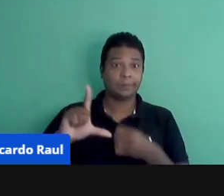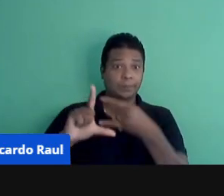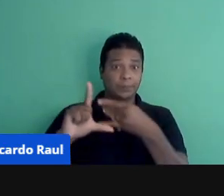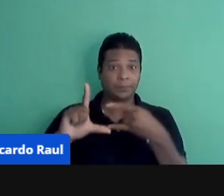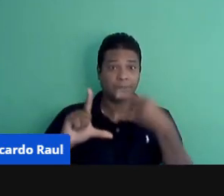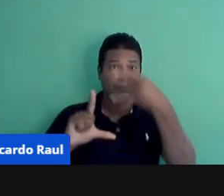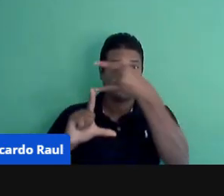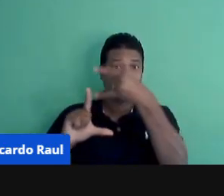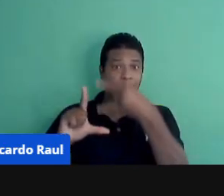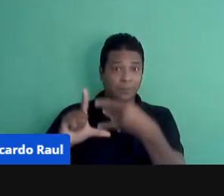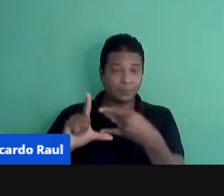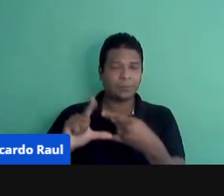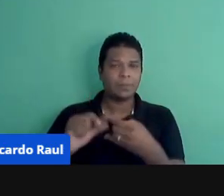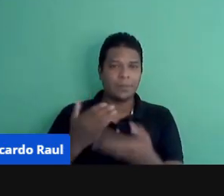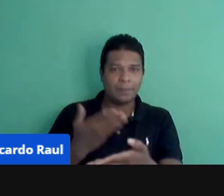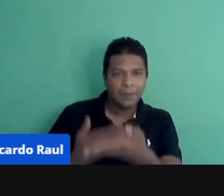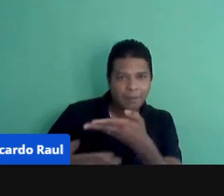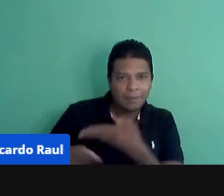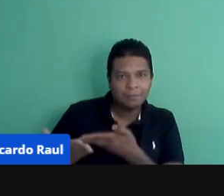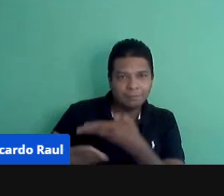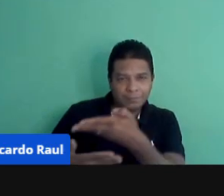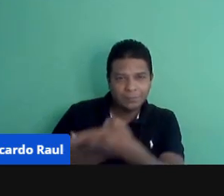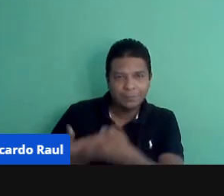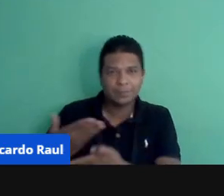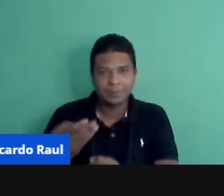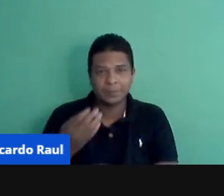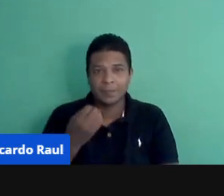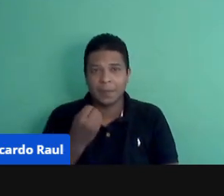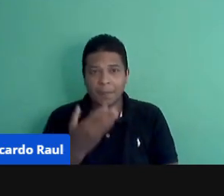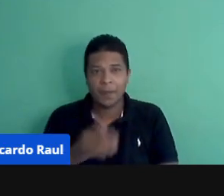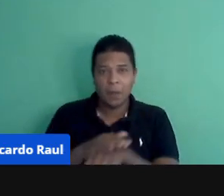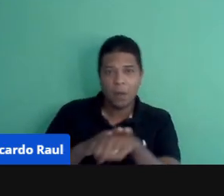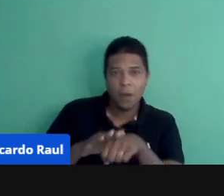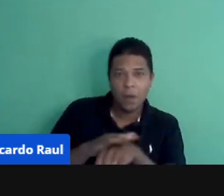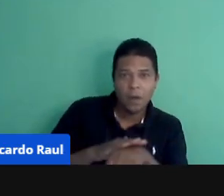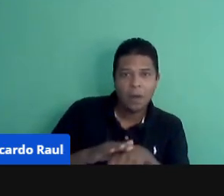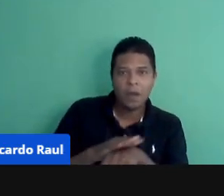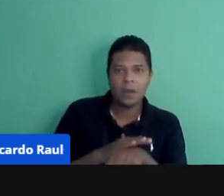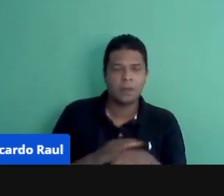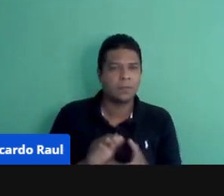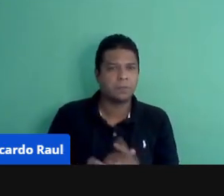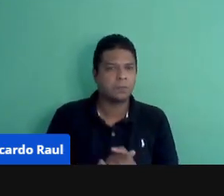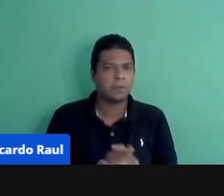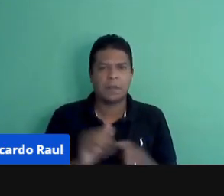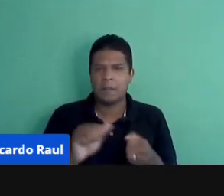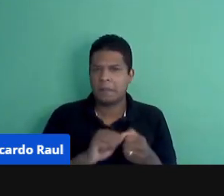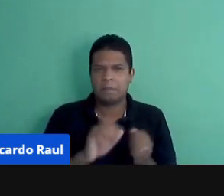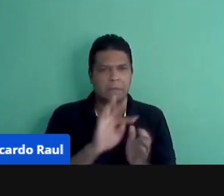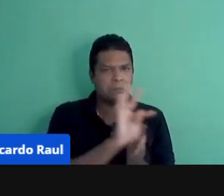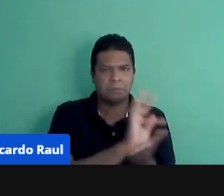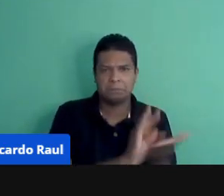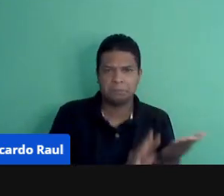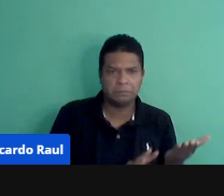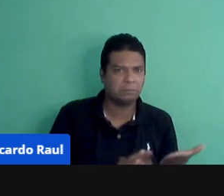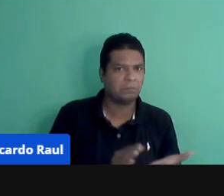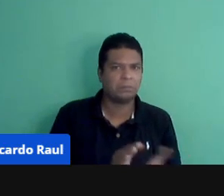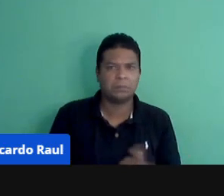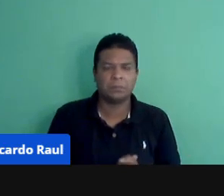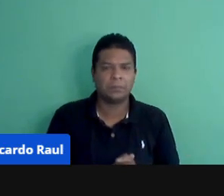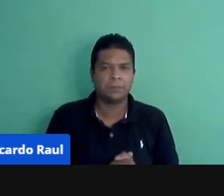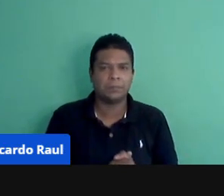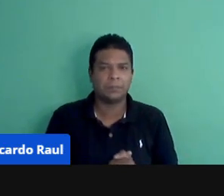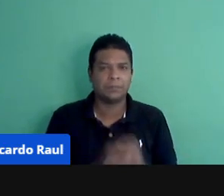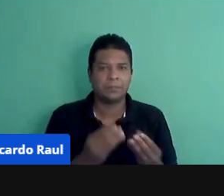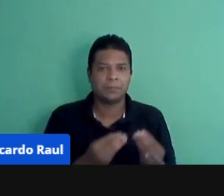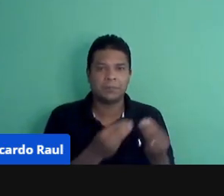consegue interagir muito bem, nós conseguimos conversar, nós fazemos tarefa, né? Eles trazem tarefa